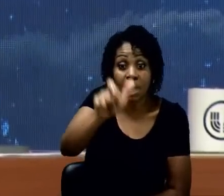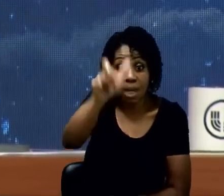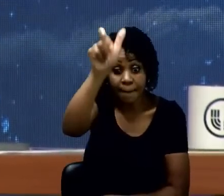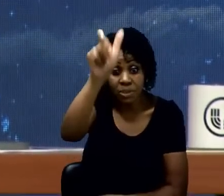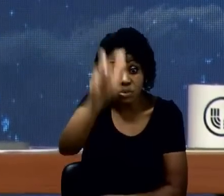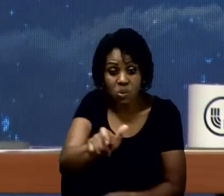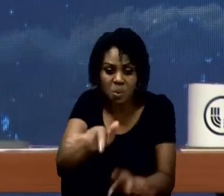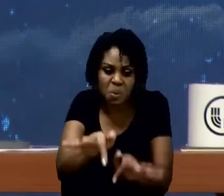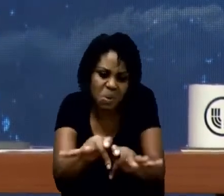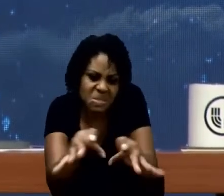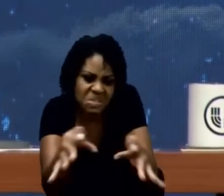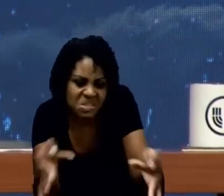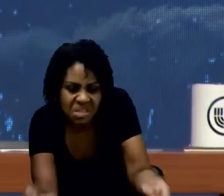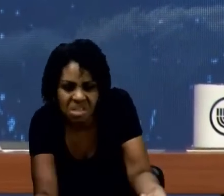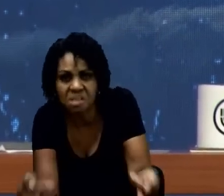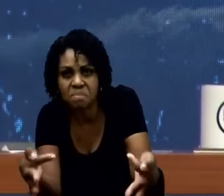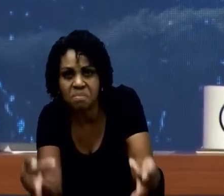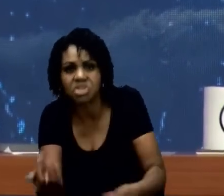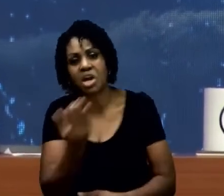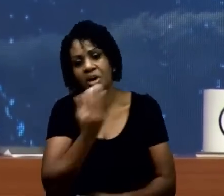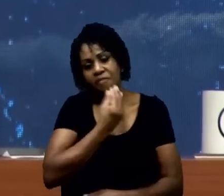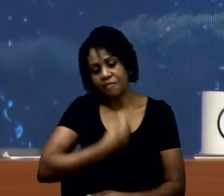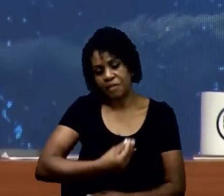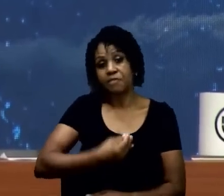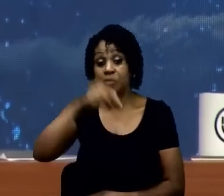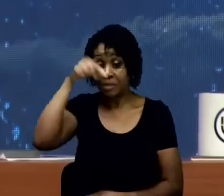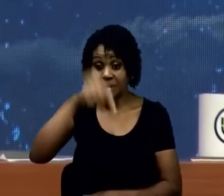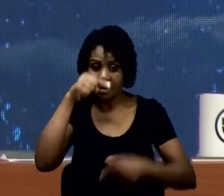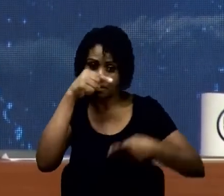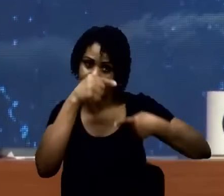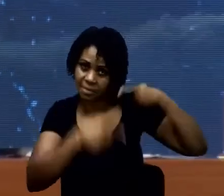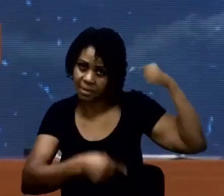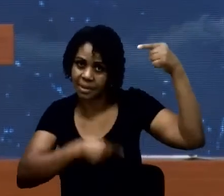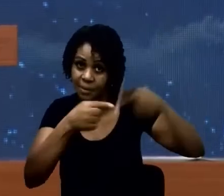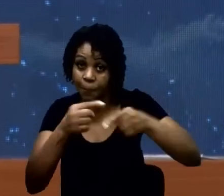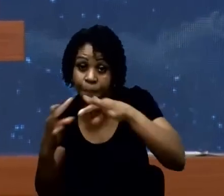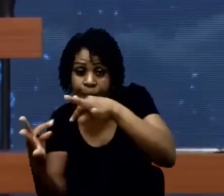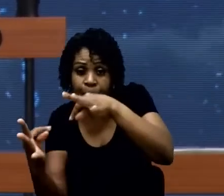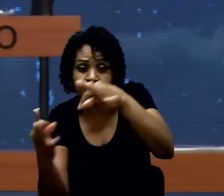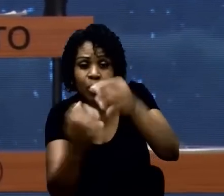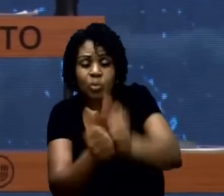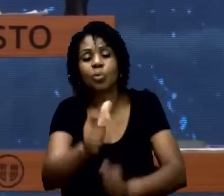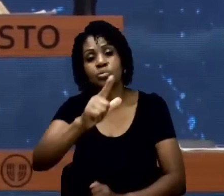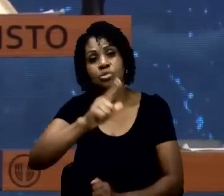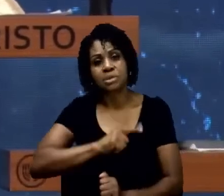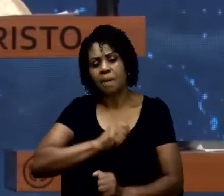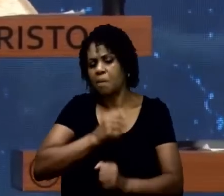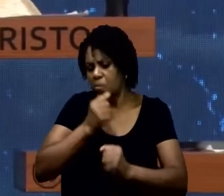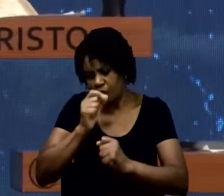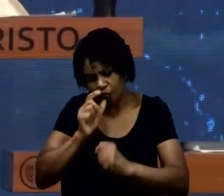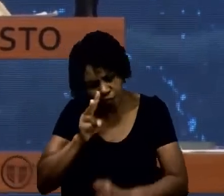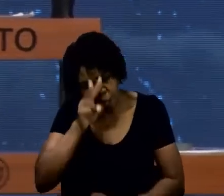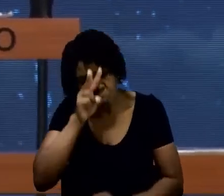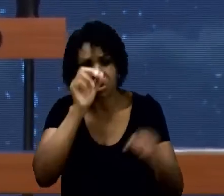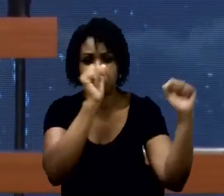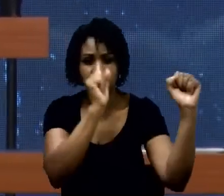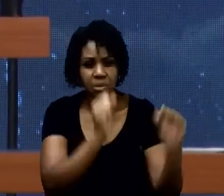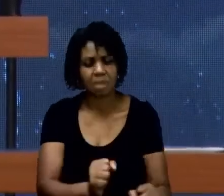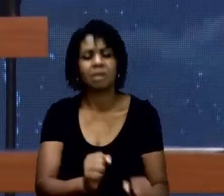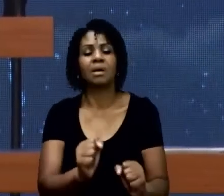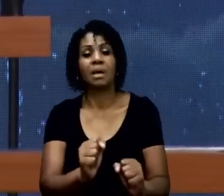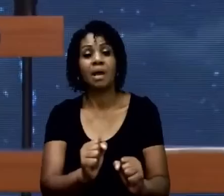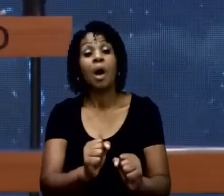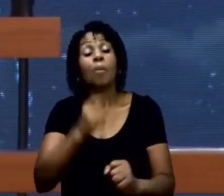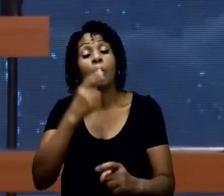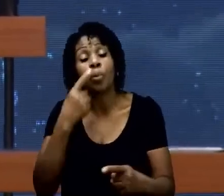pequeno potencial vivo nesta geração. Todos aqui tem grande potencial. Porque todos aqui tem que fazer